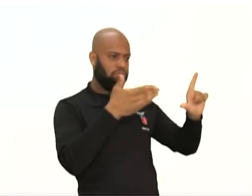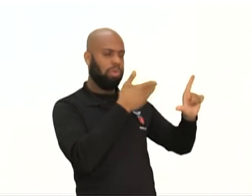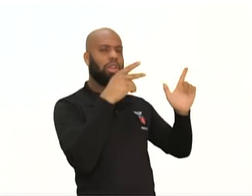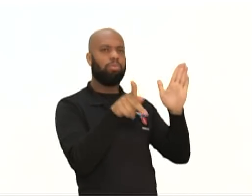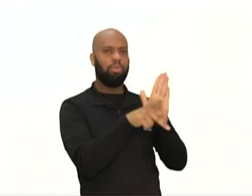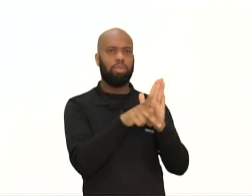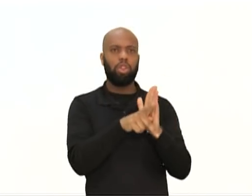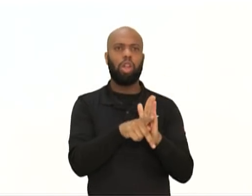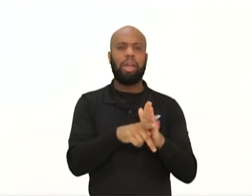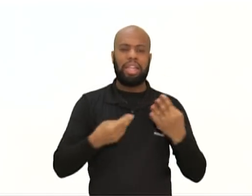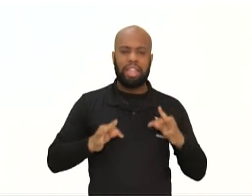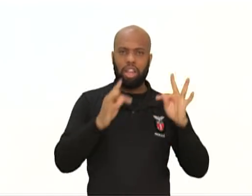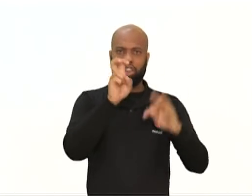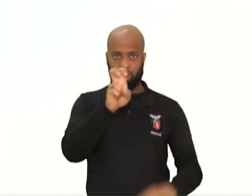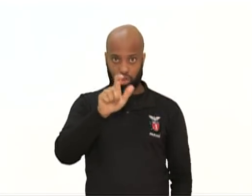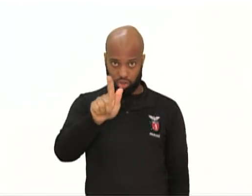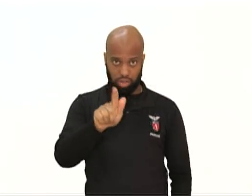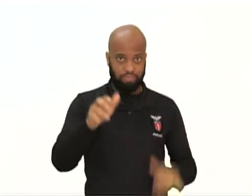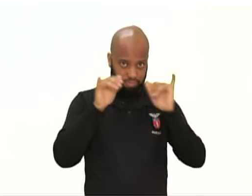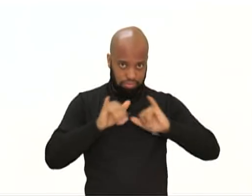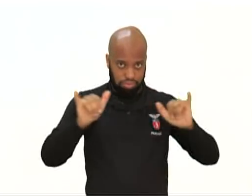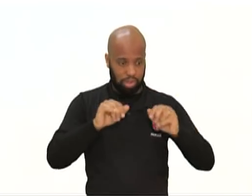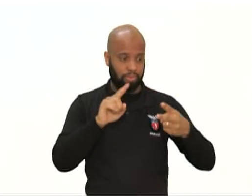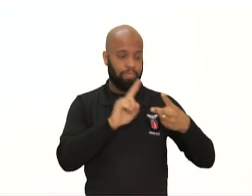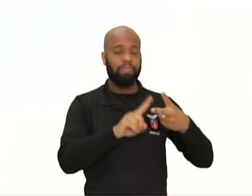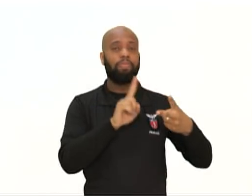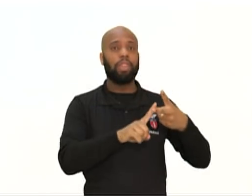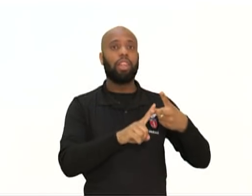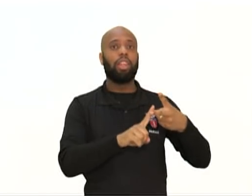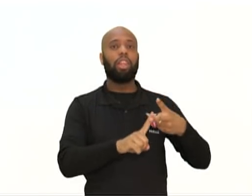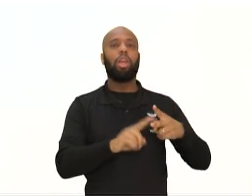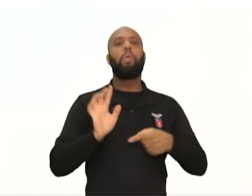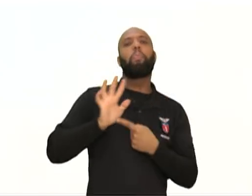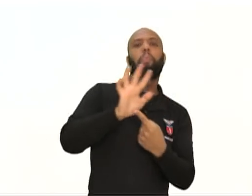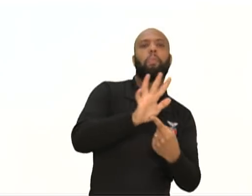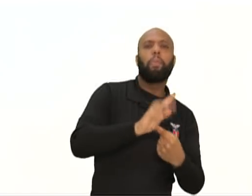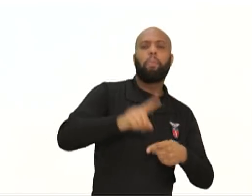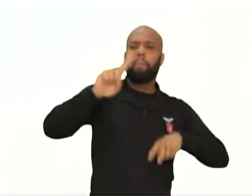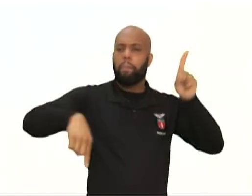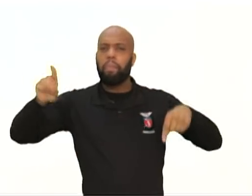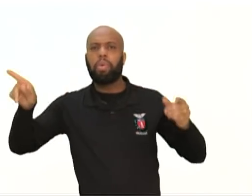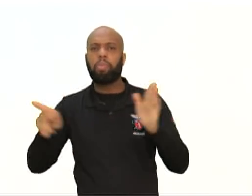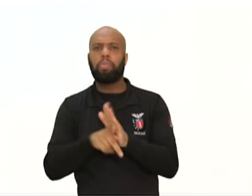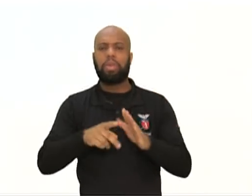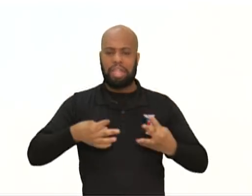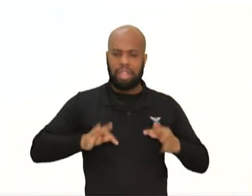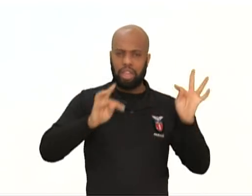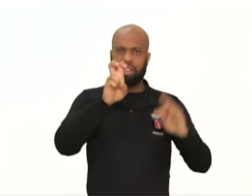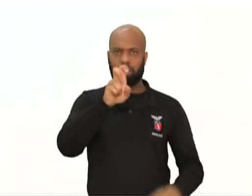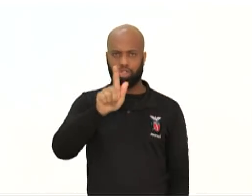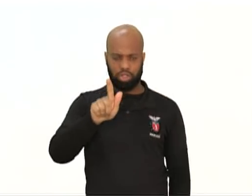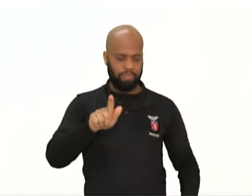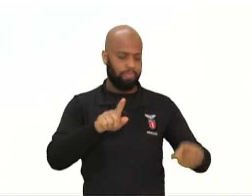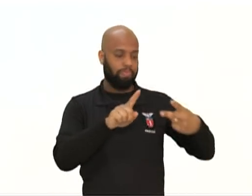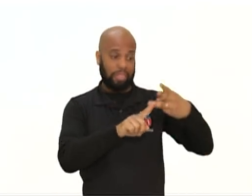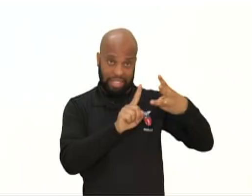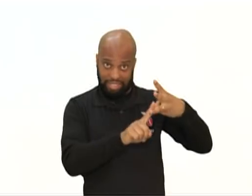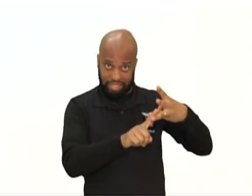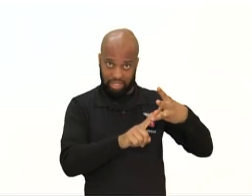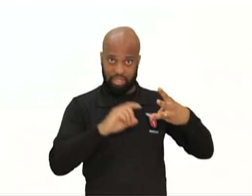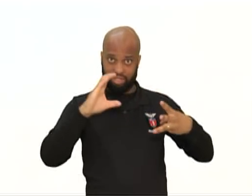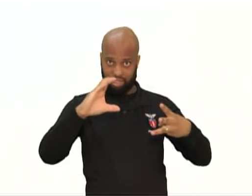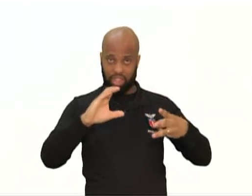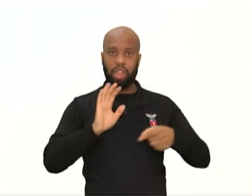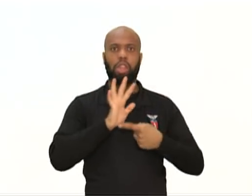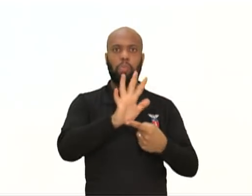5G? Letra B, expõe uma avaliação sobre a tecnologia 5G? Letra C, levanta